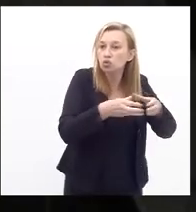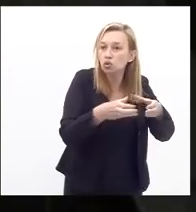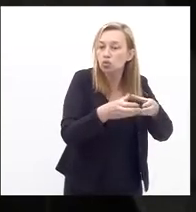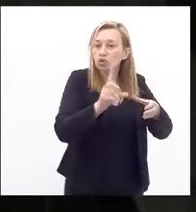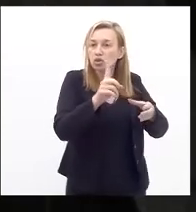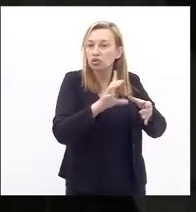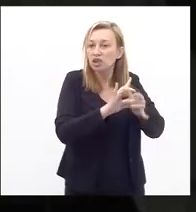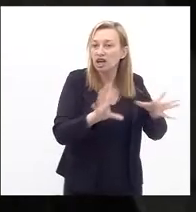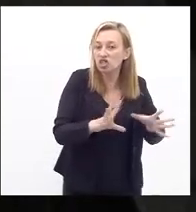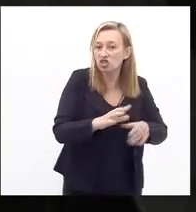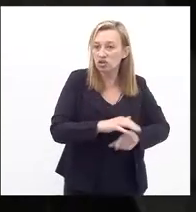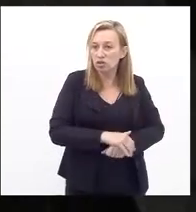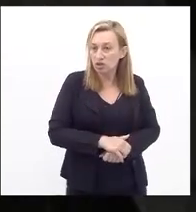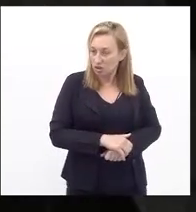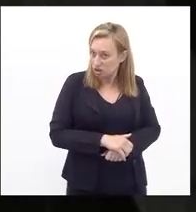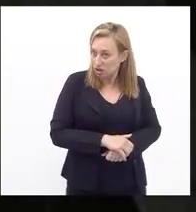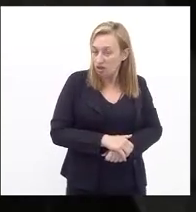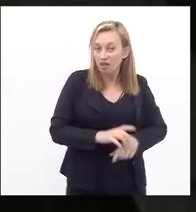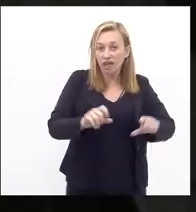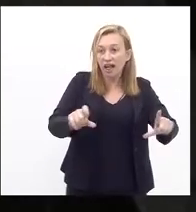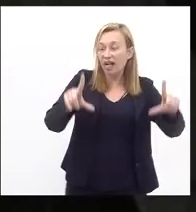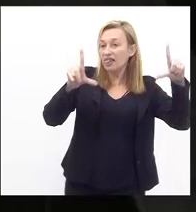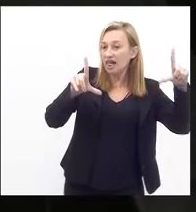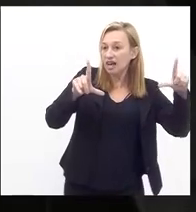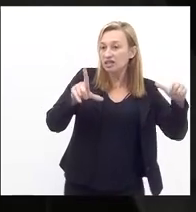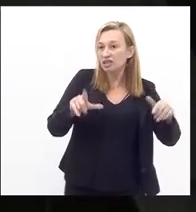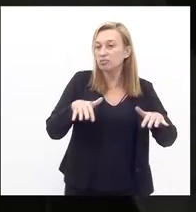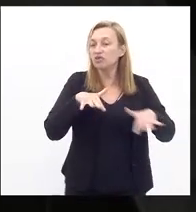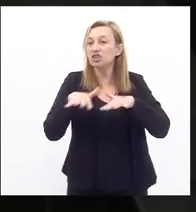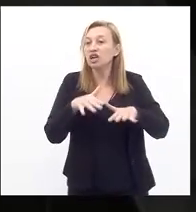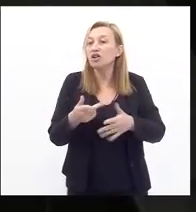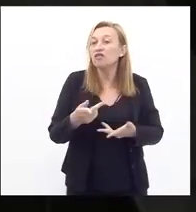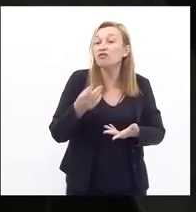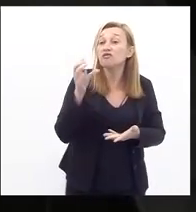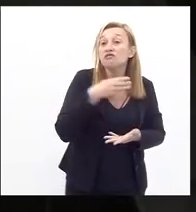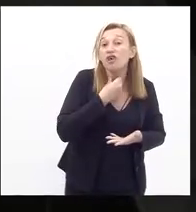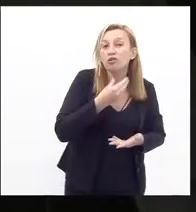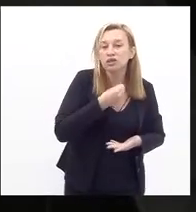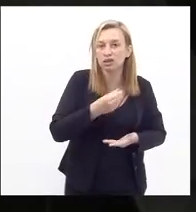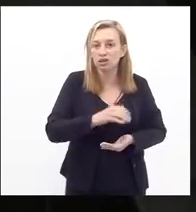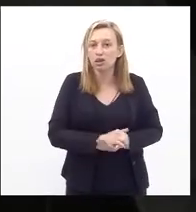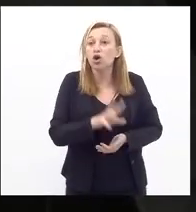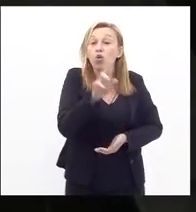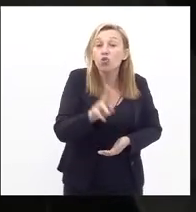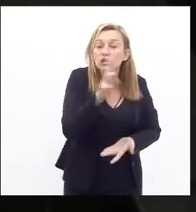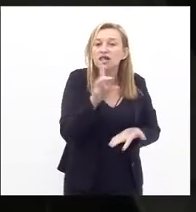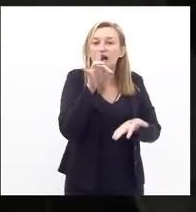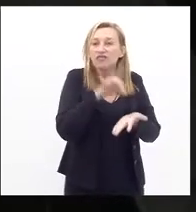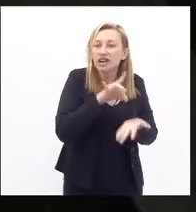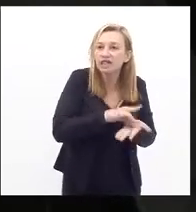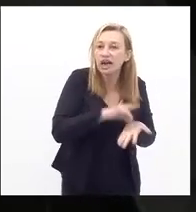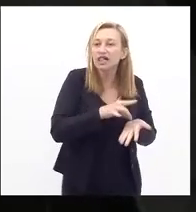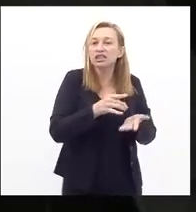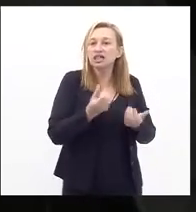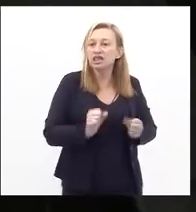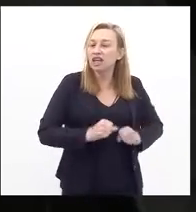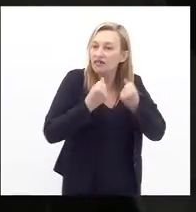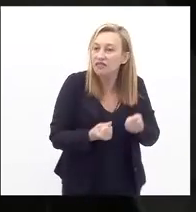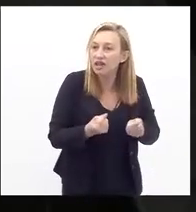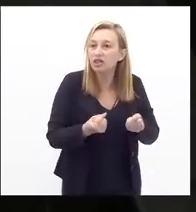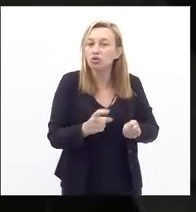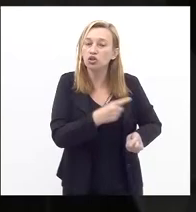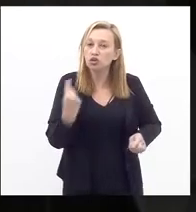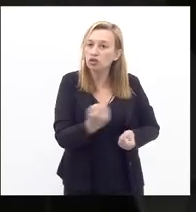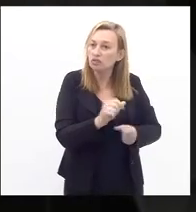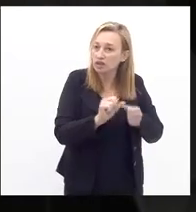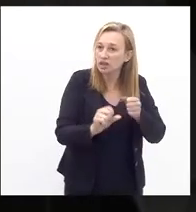não se permitam levar por cartazes ou manifestações mentirosas usando da Verdade que defenda o que aqui